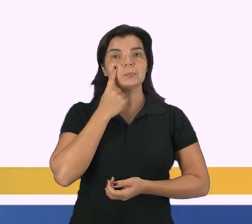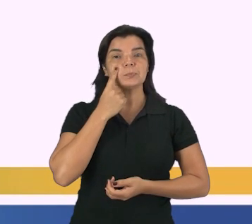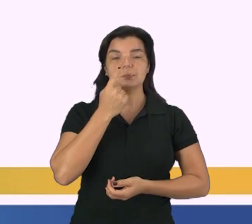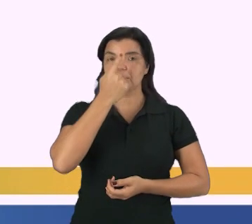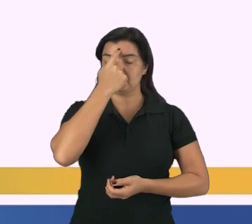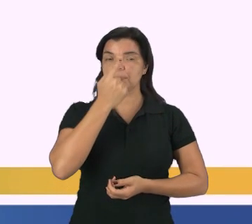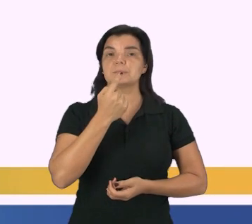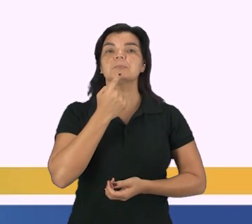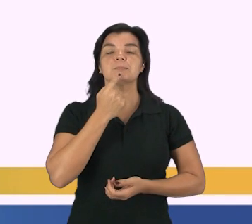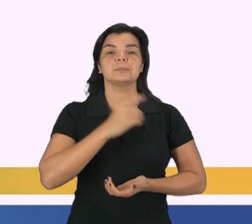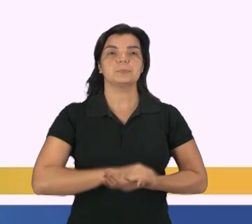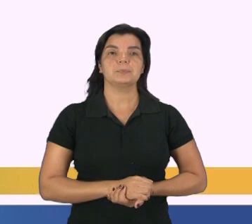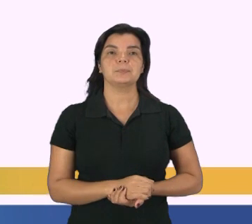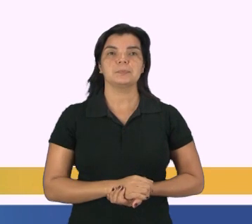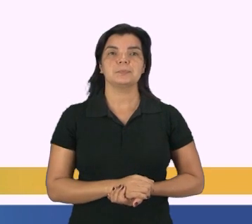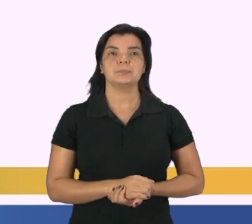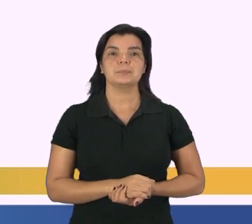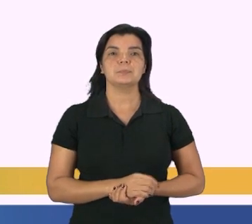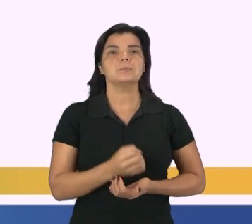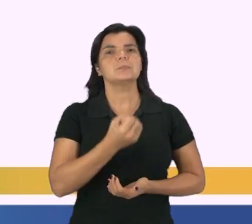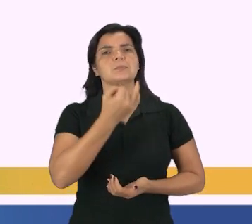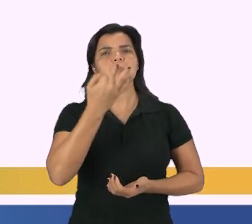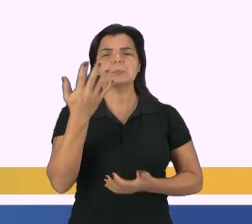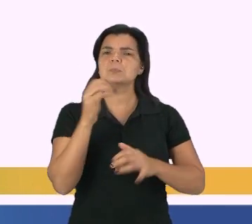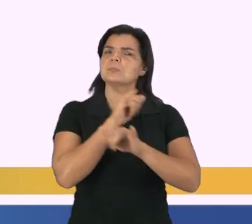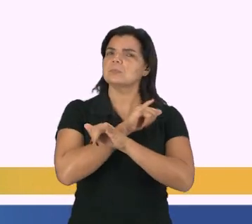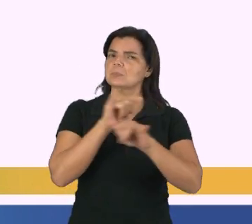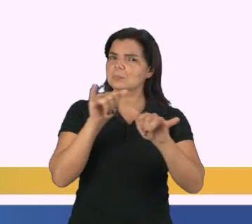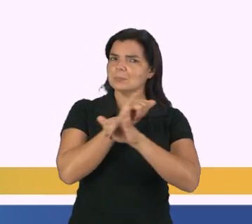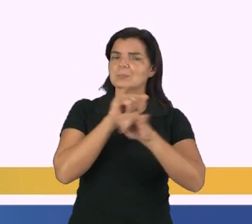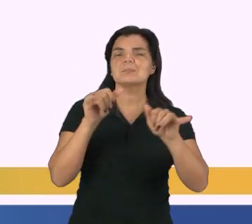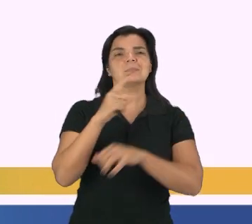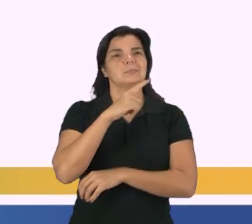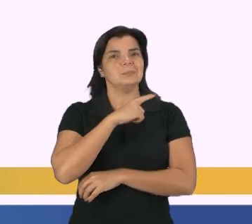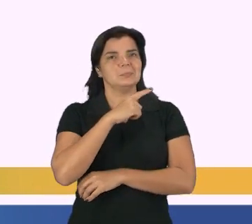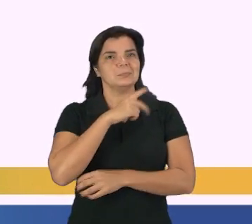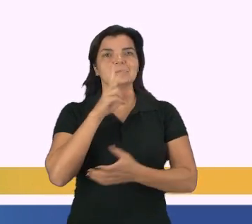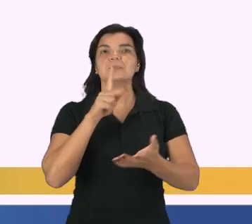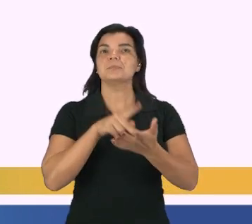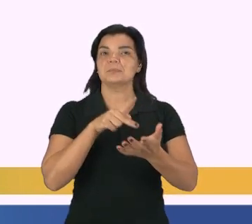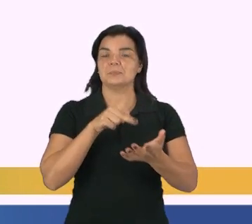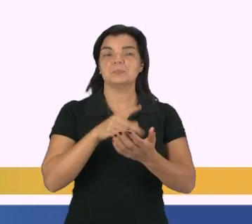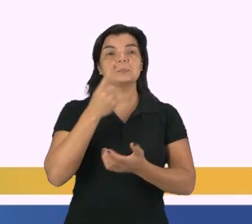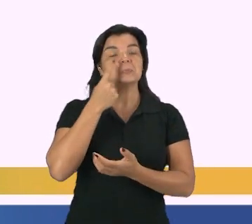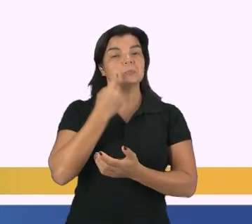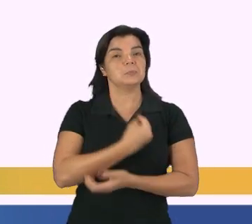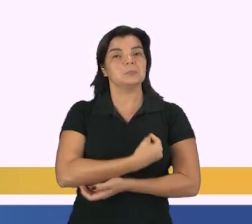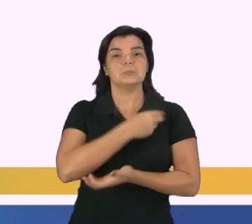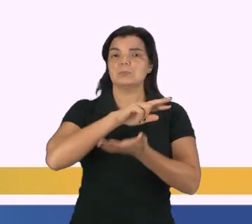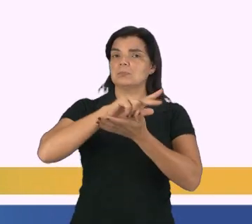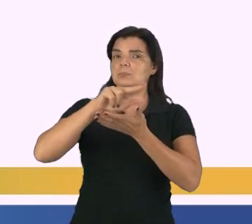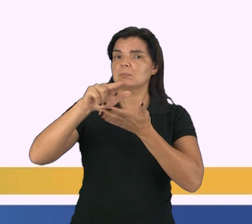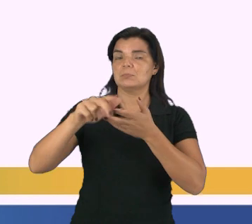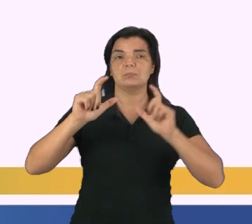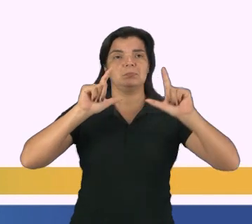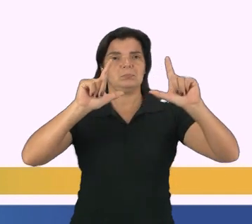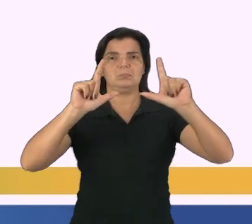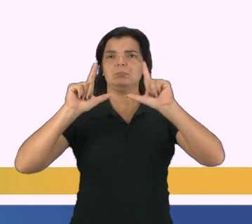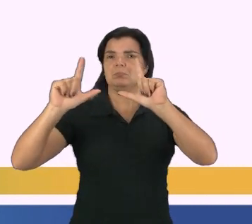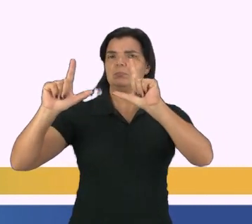Observem essa imagem. Quanta informação nós temos aí, não é mesmo? Vemos a presença de várias